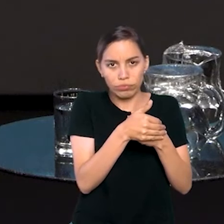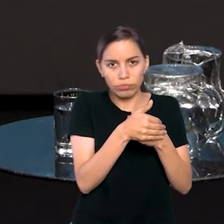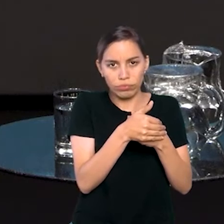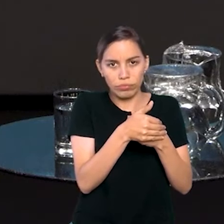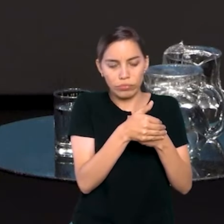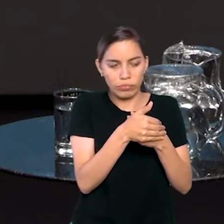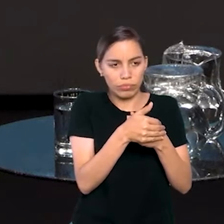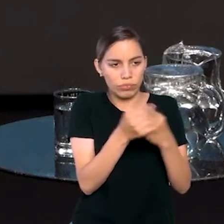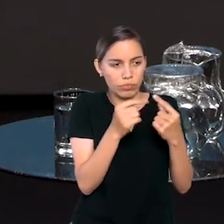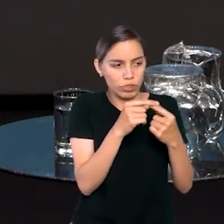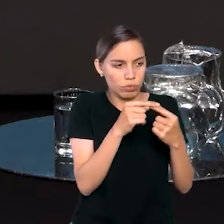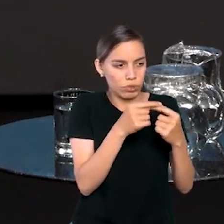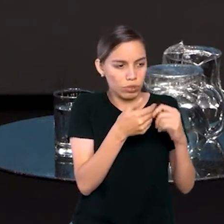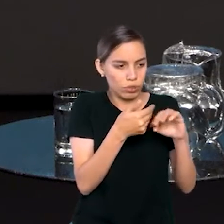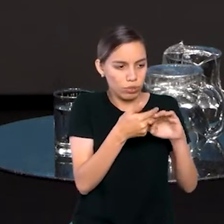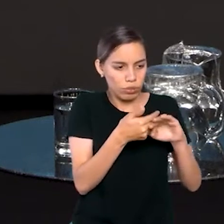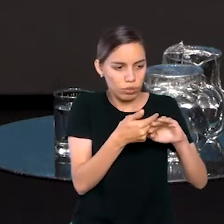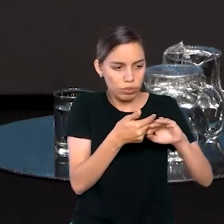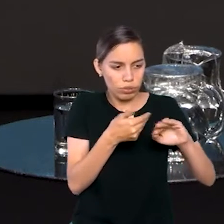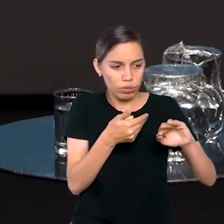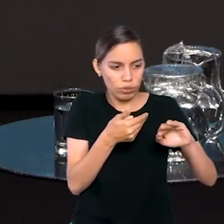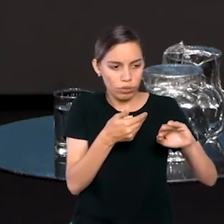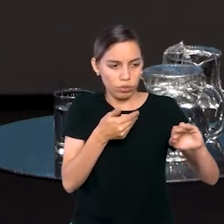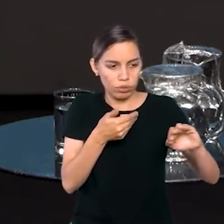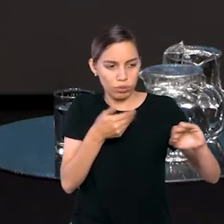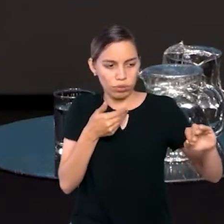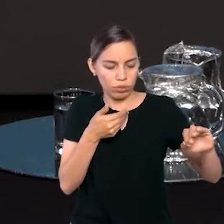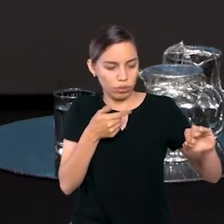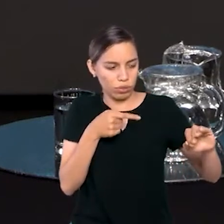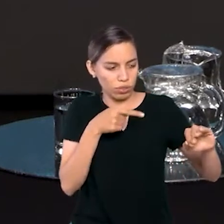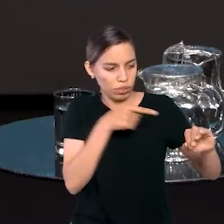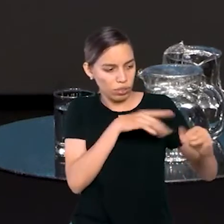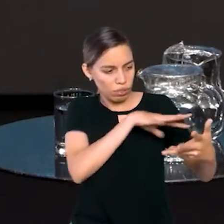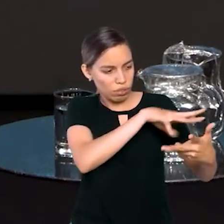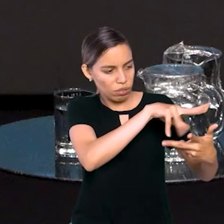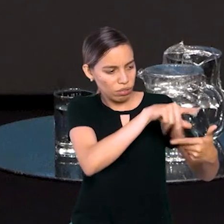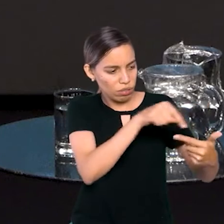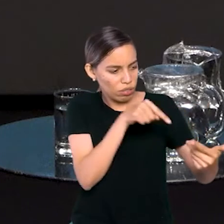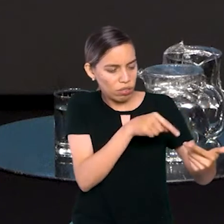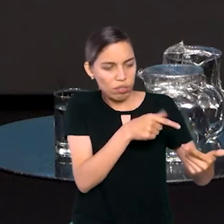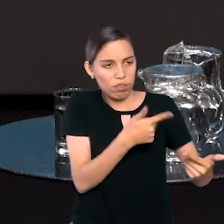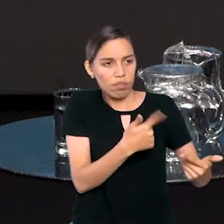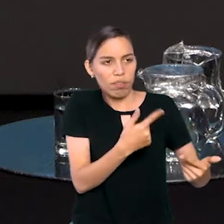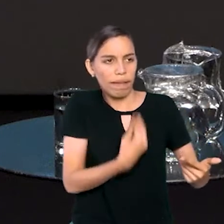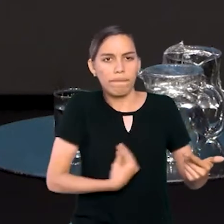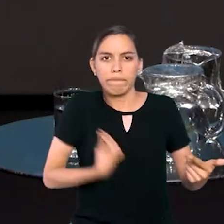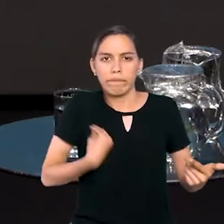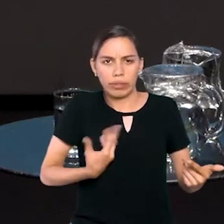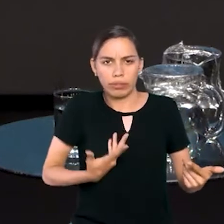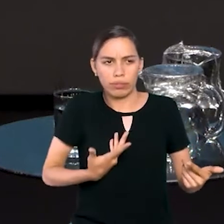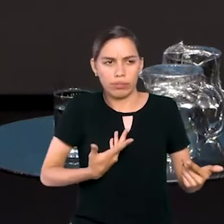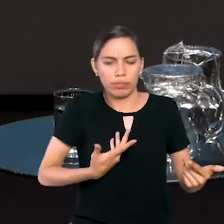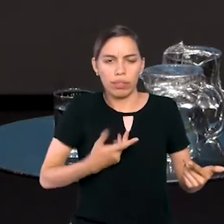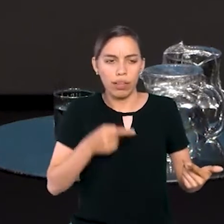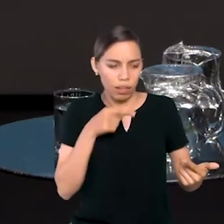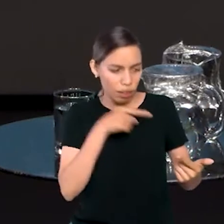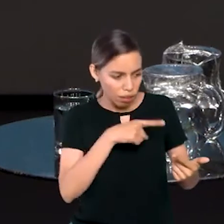entrepostas entre nós e esse organismo vivo, que é Gaia, que é a Mãe